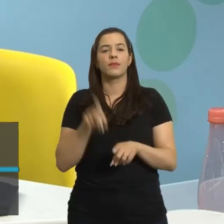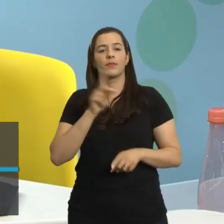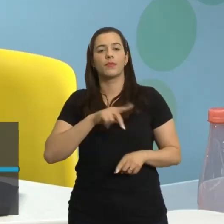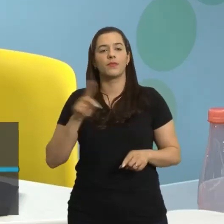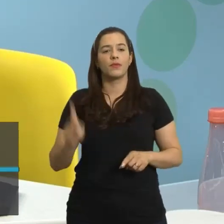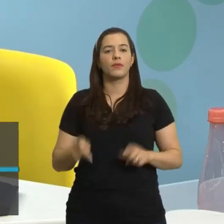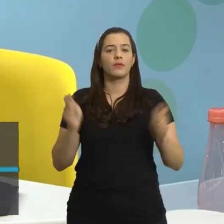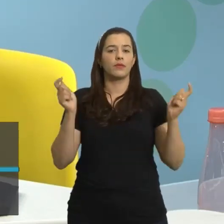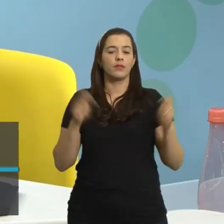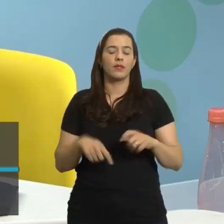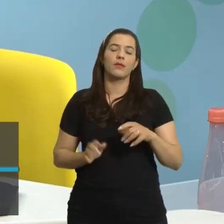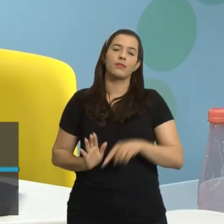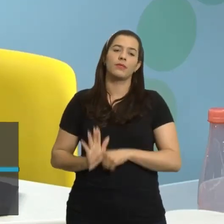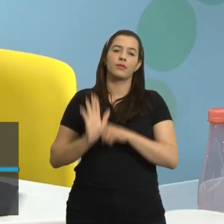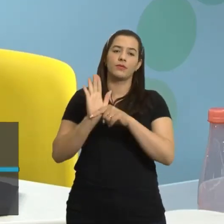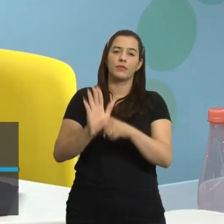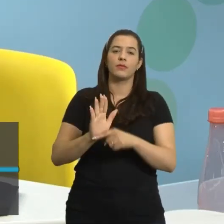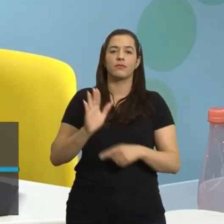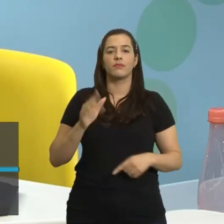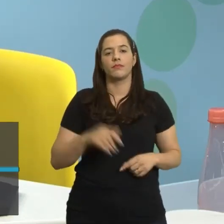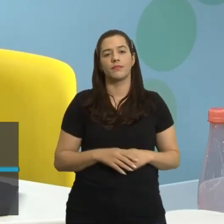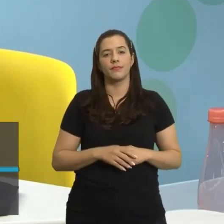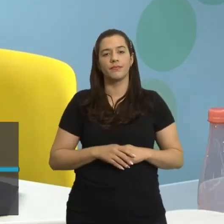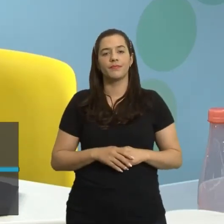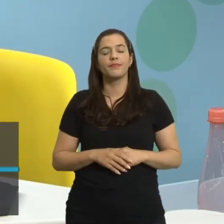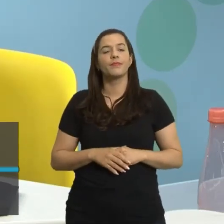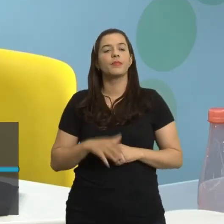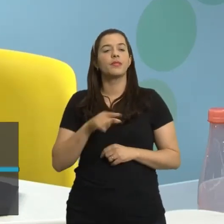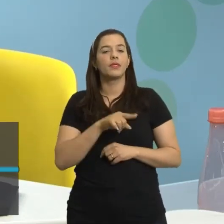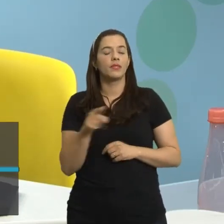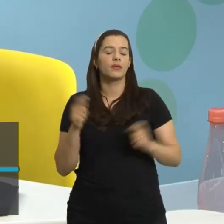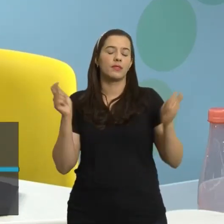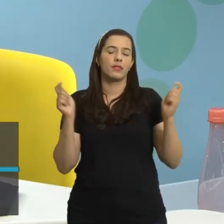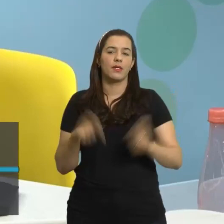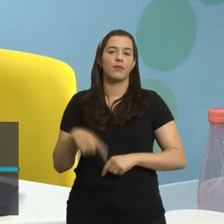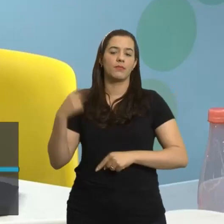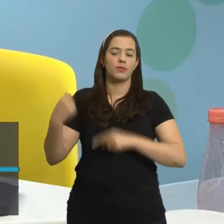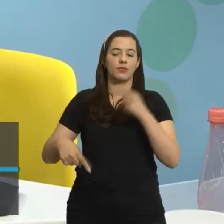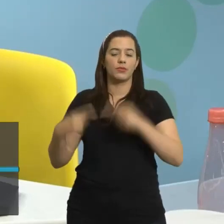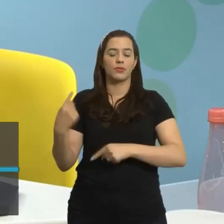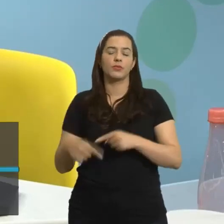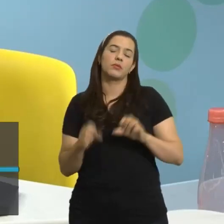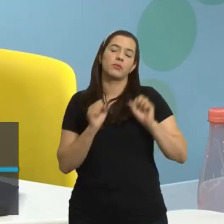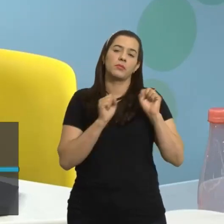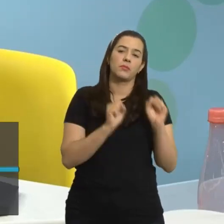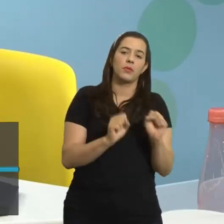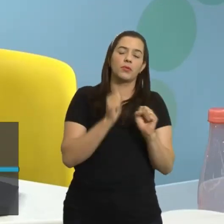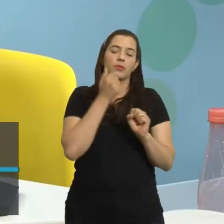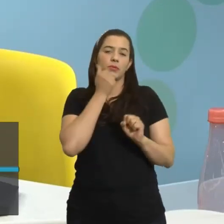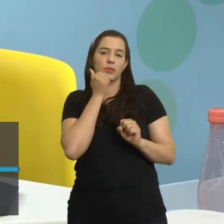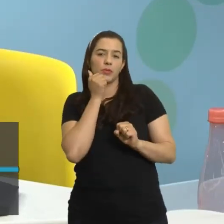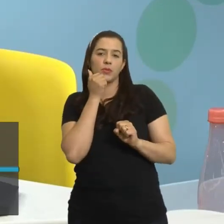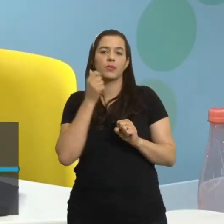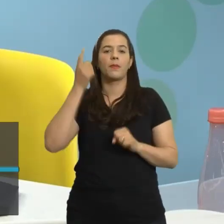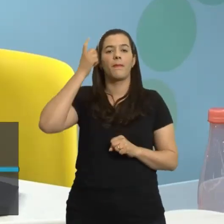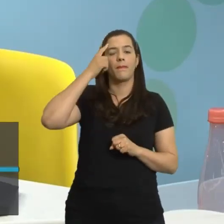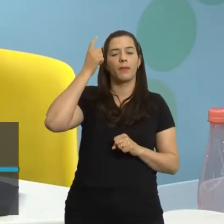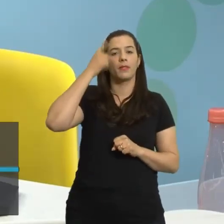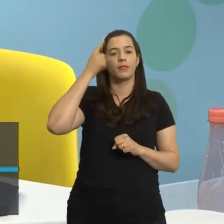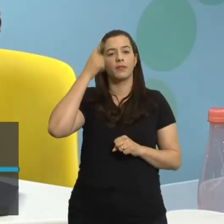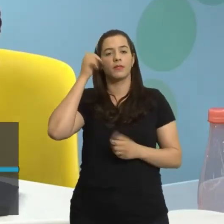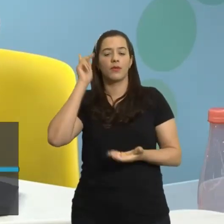um bom mediador desse conhecimento. Pode-se discutir a respeito de hipóteses científicas, pensar no